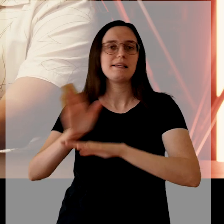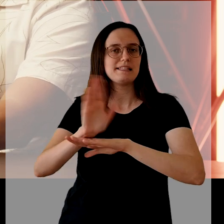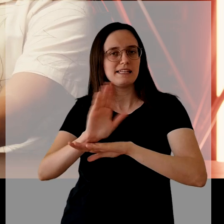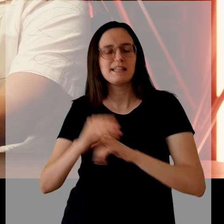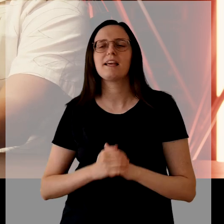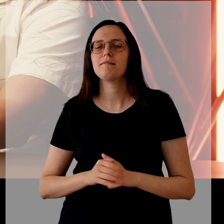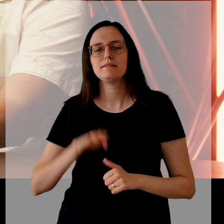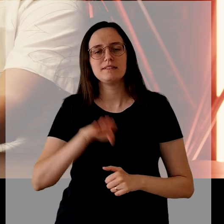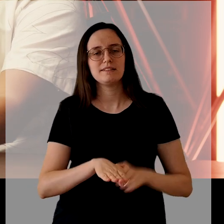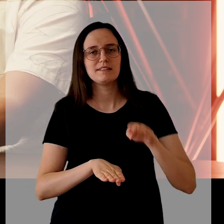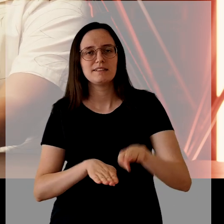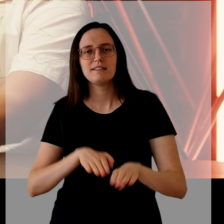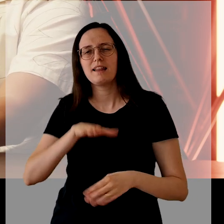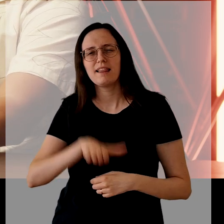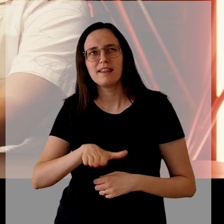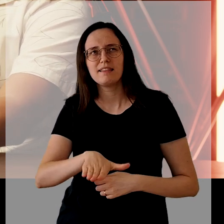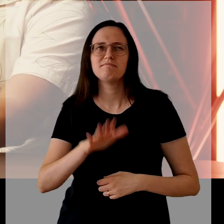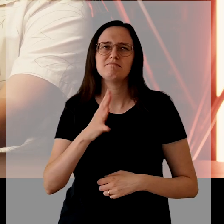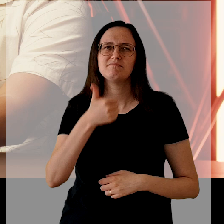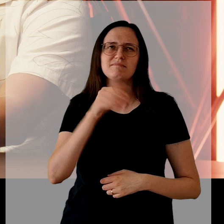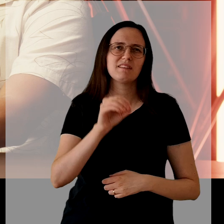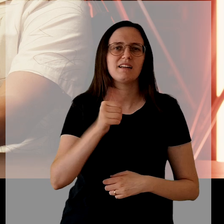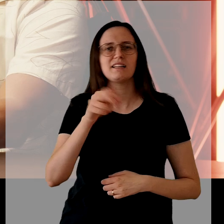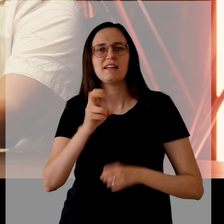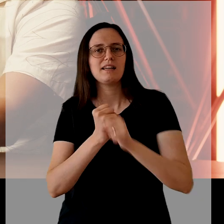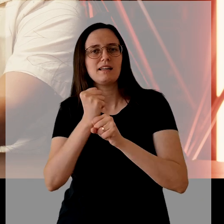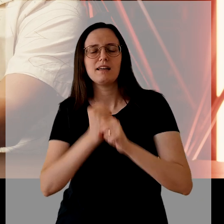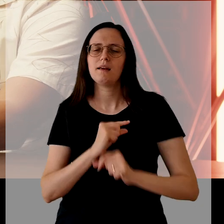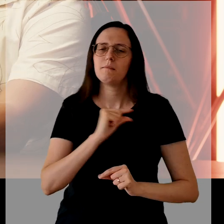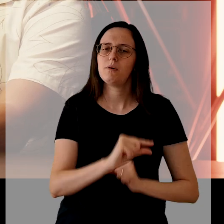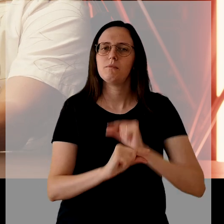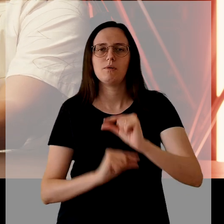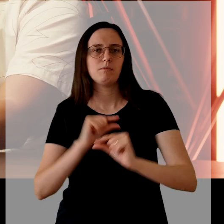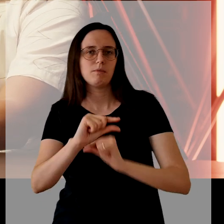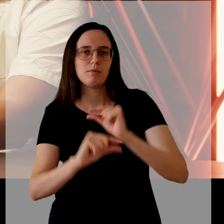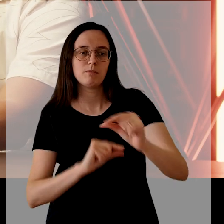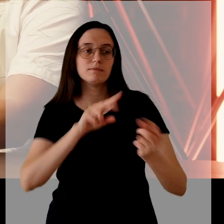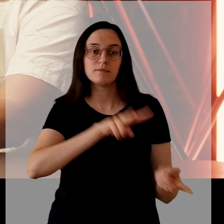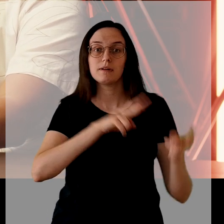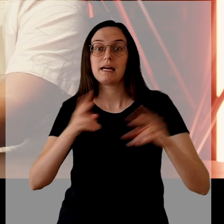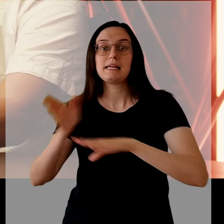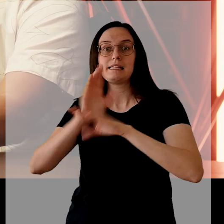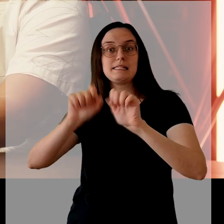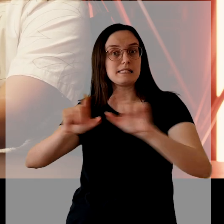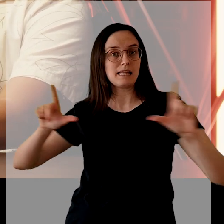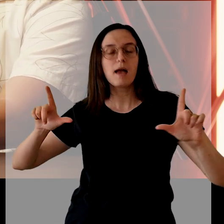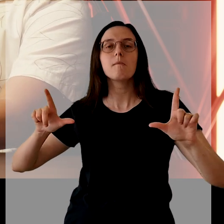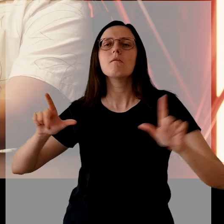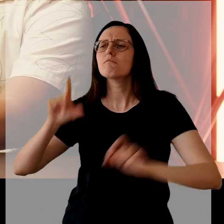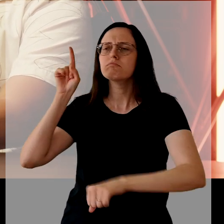em passos lentos, durante, 10, 15 anos, que eu fui aos pouquinhos mudando para o cinema, até que em algum